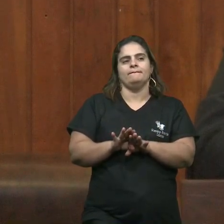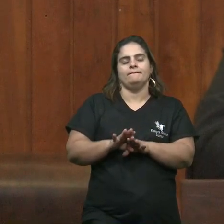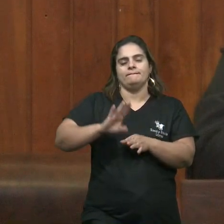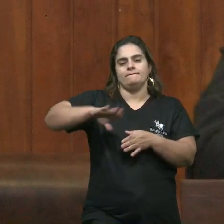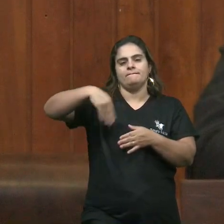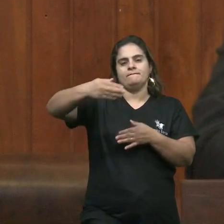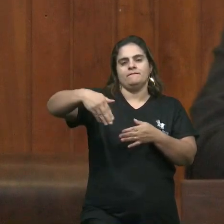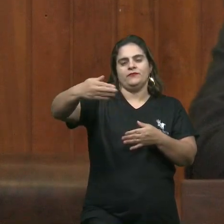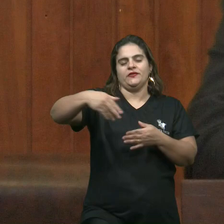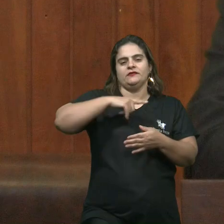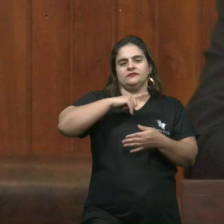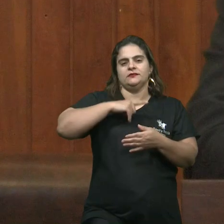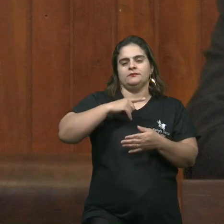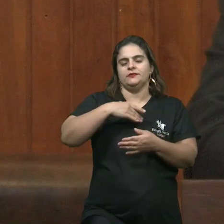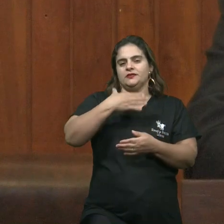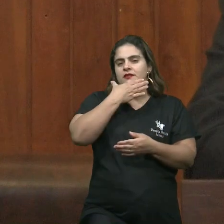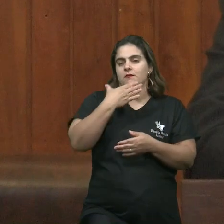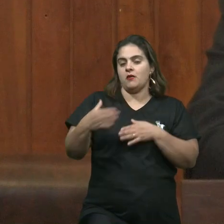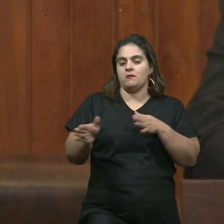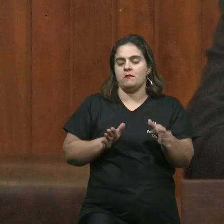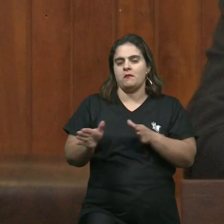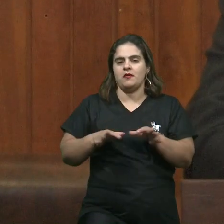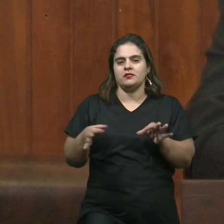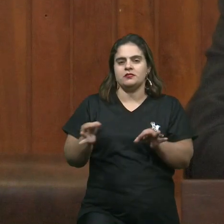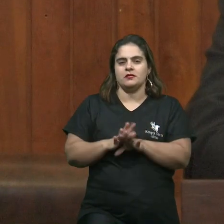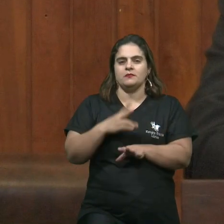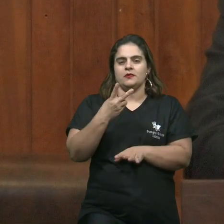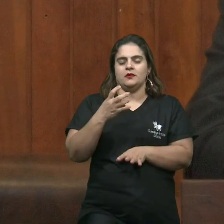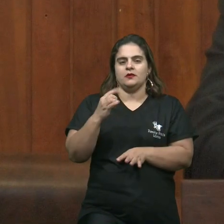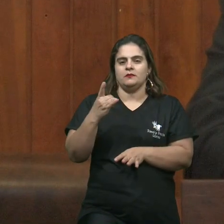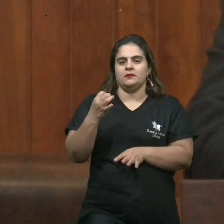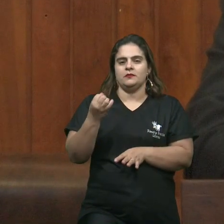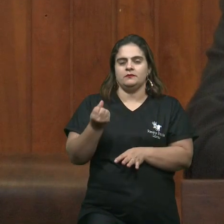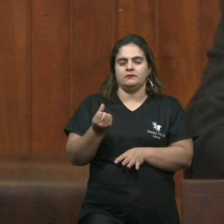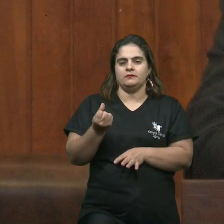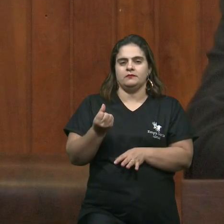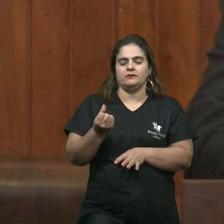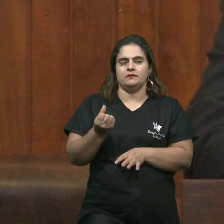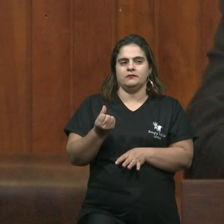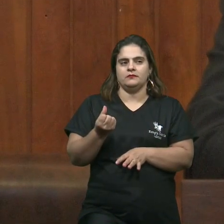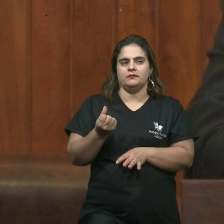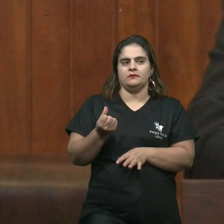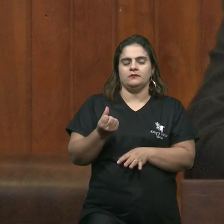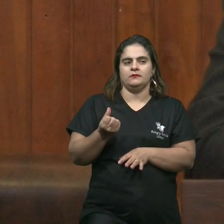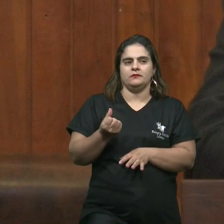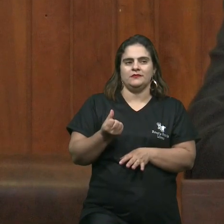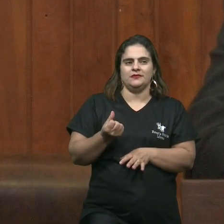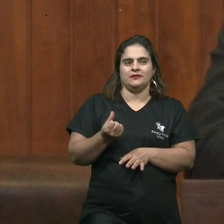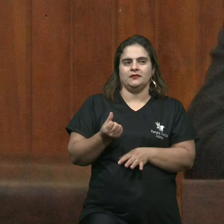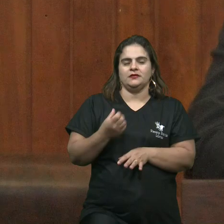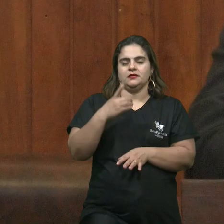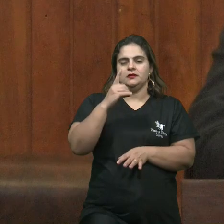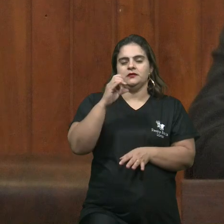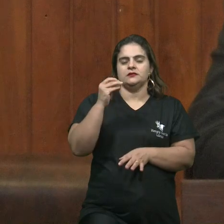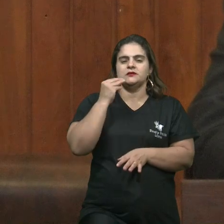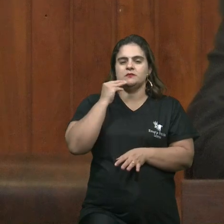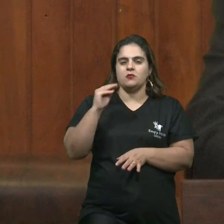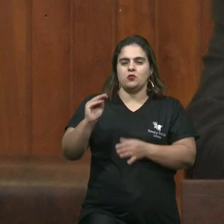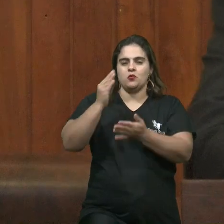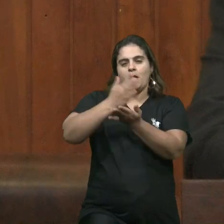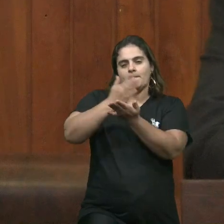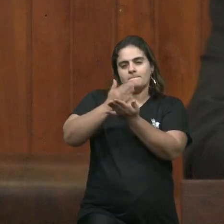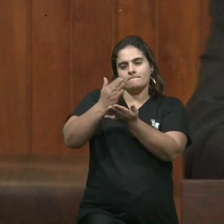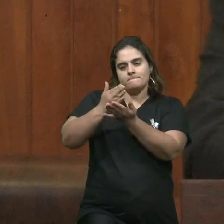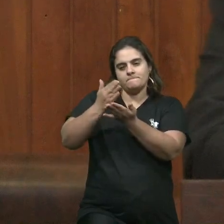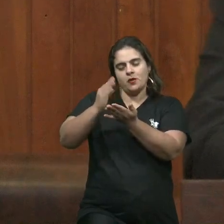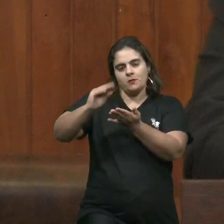Jogou, no final do exercício de 2016, jogou quase 100 milhões de parcelamento